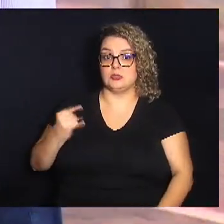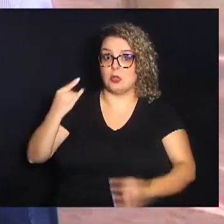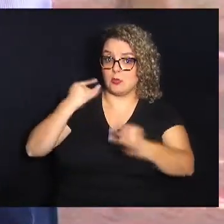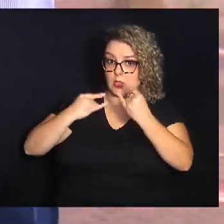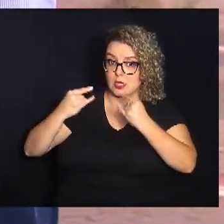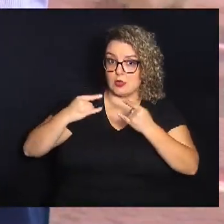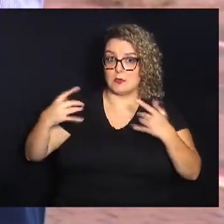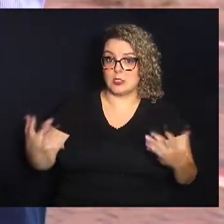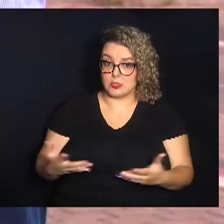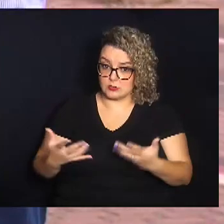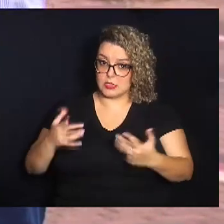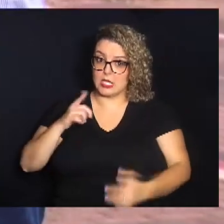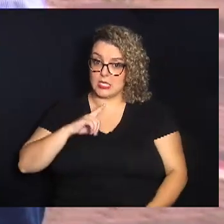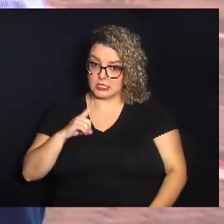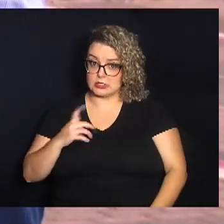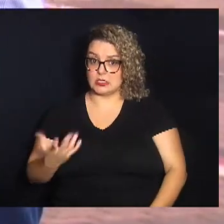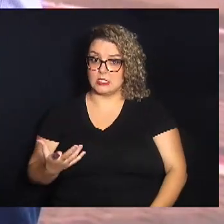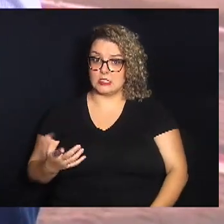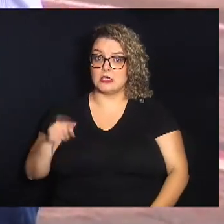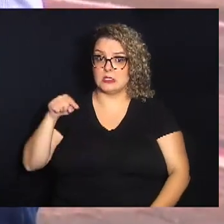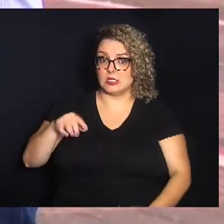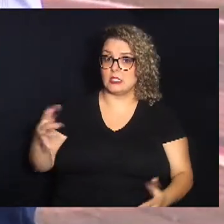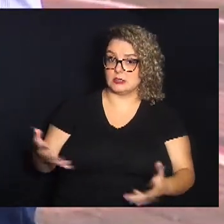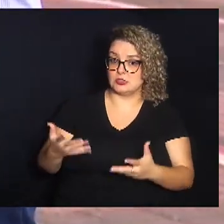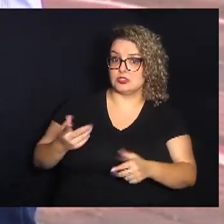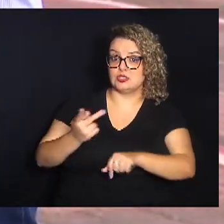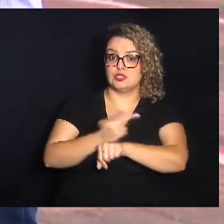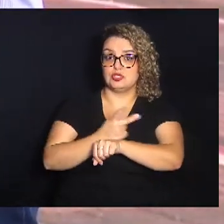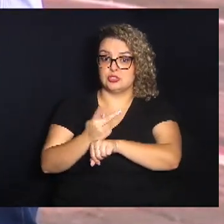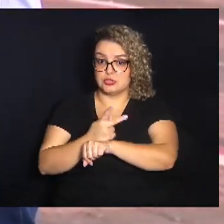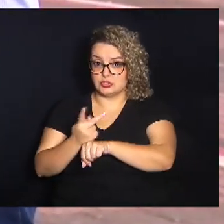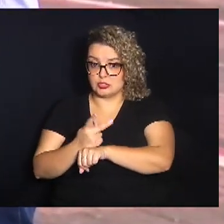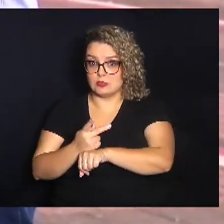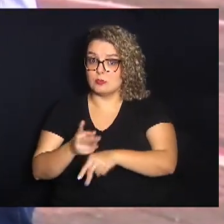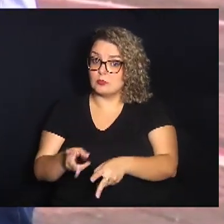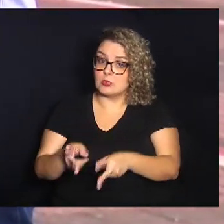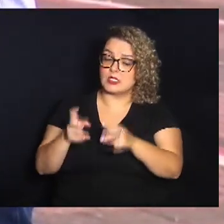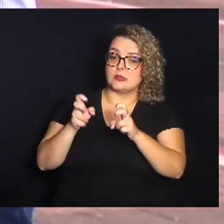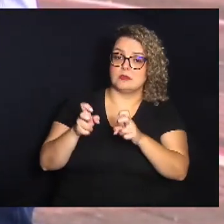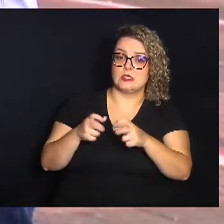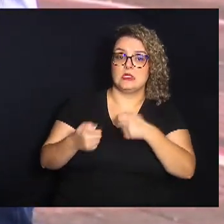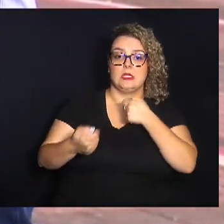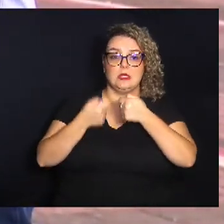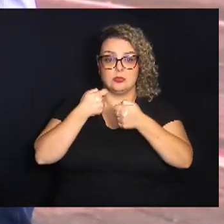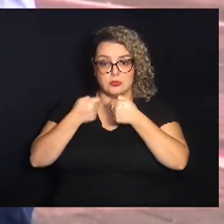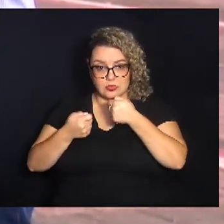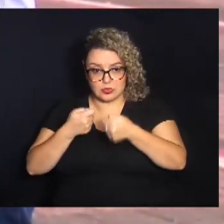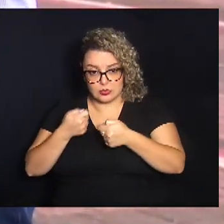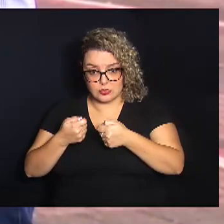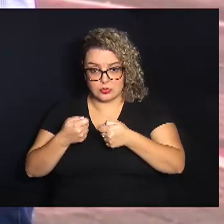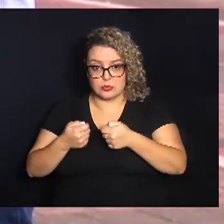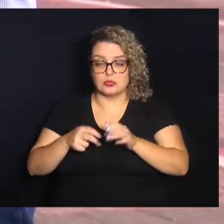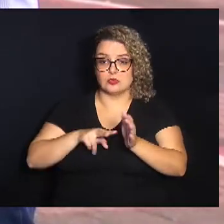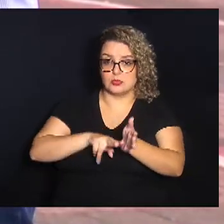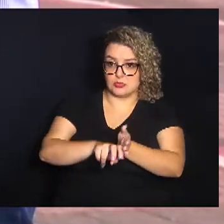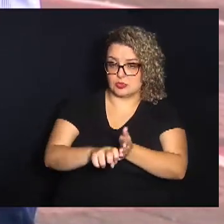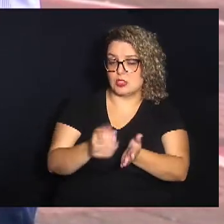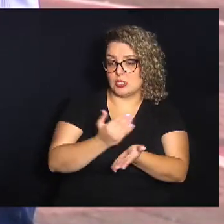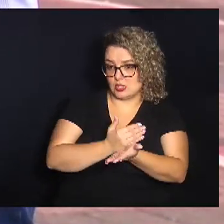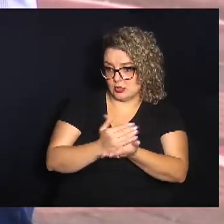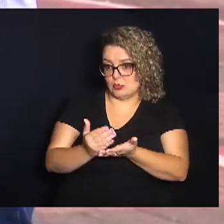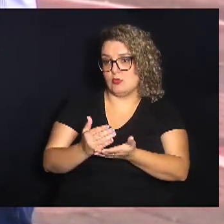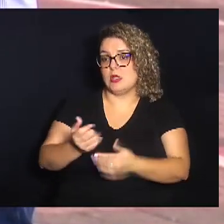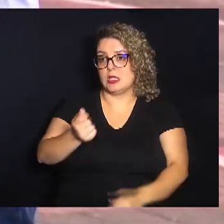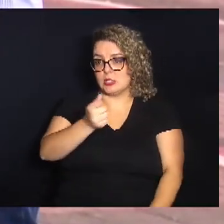esteja motivado, e essa motivação nós já procuramos detectar na entrevista ou no diagnóstico inicial, para que o